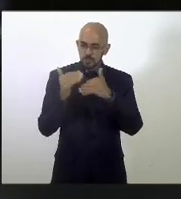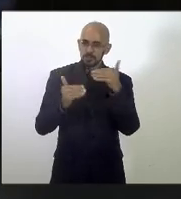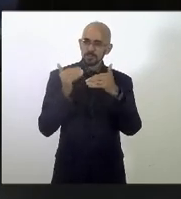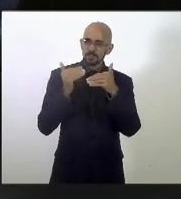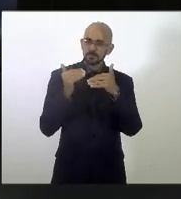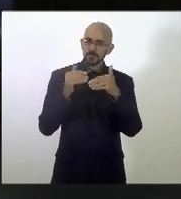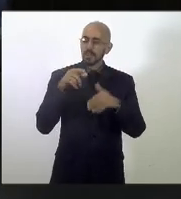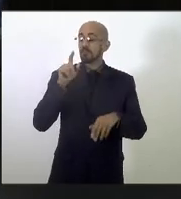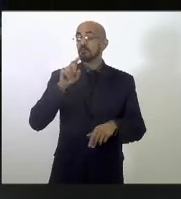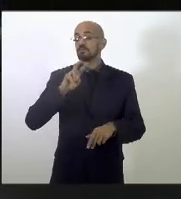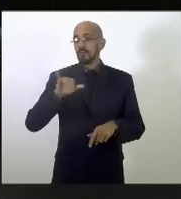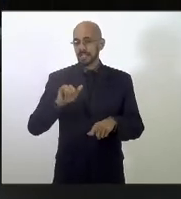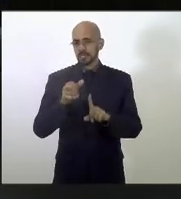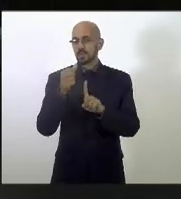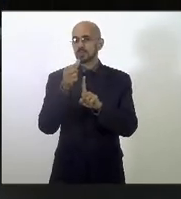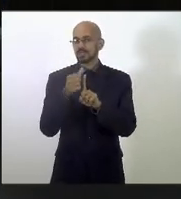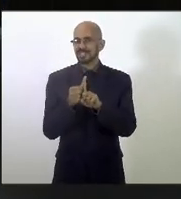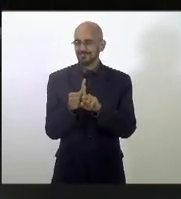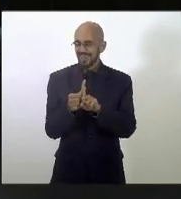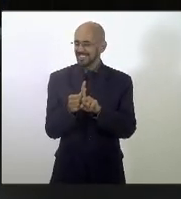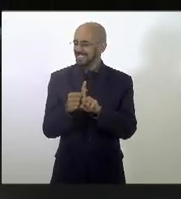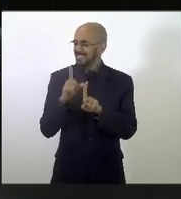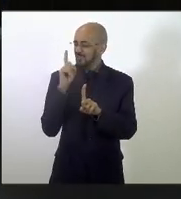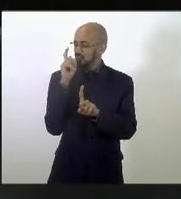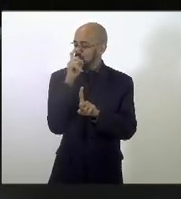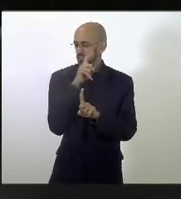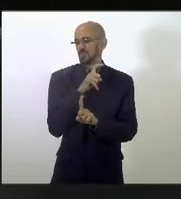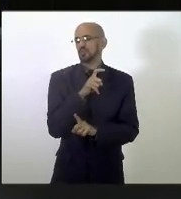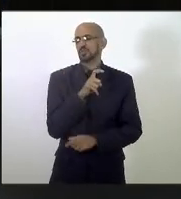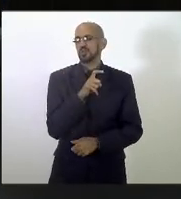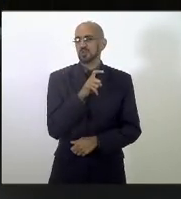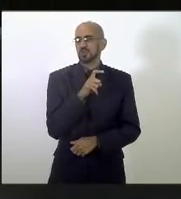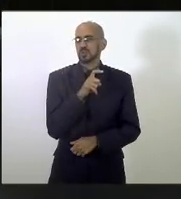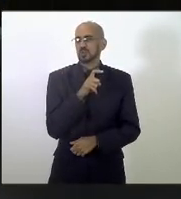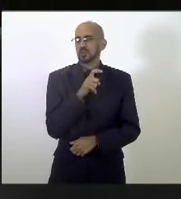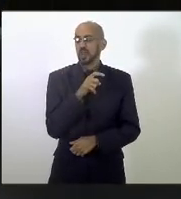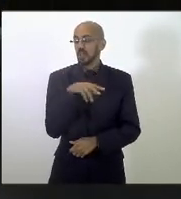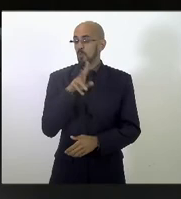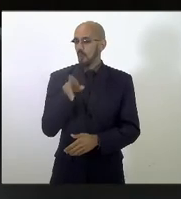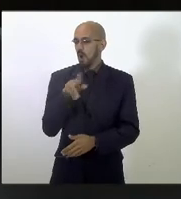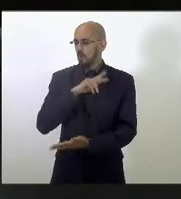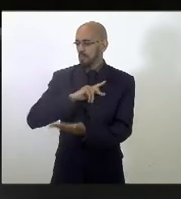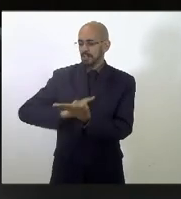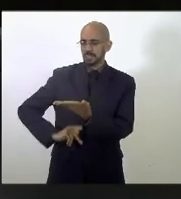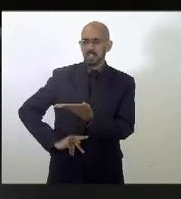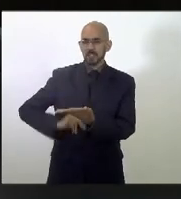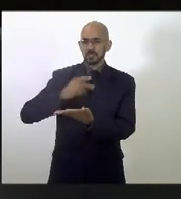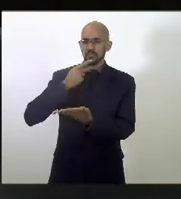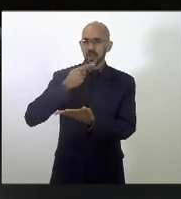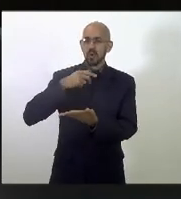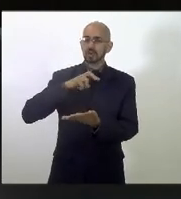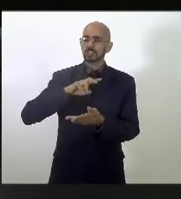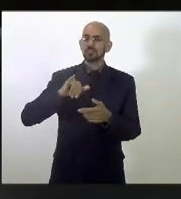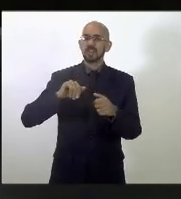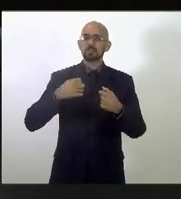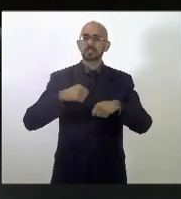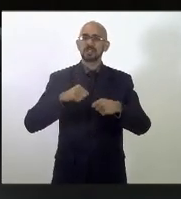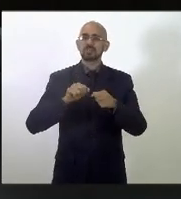semestre muito difícil. Como o presidente disse, e eu concordo com ele, teremos que fazer um mau acordo.